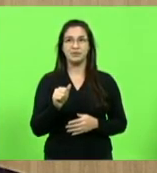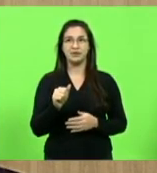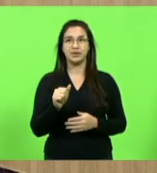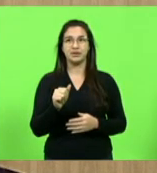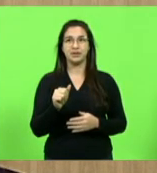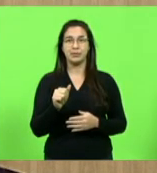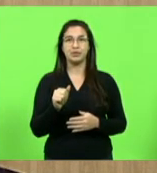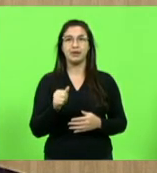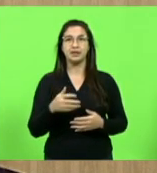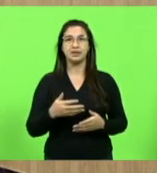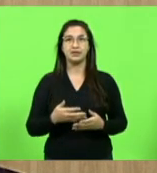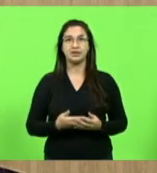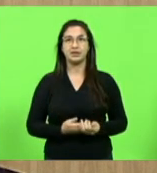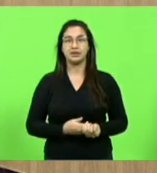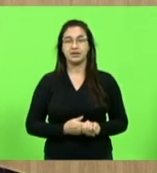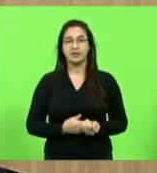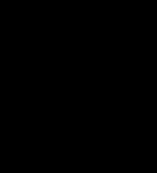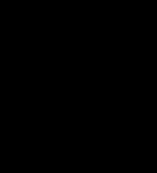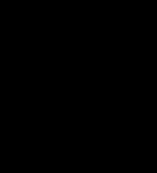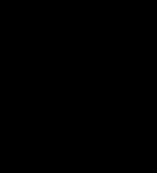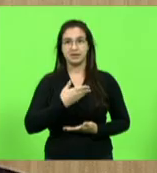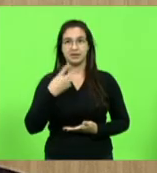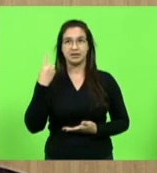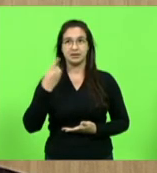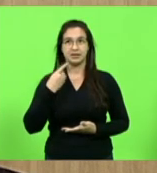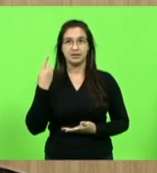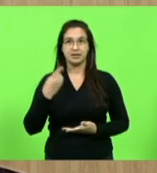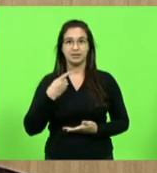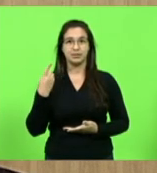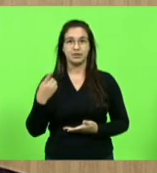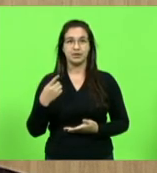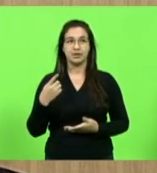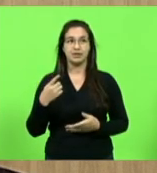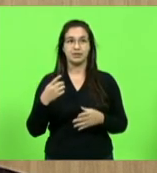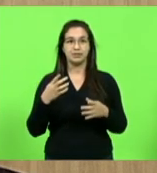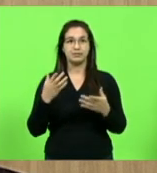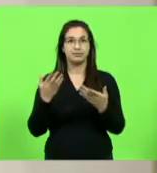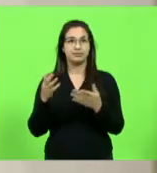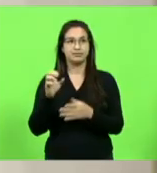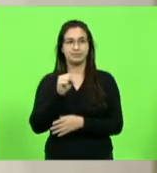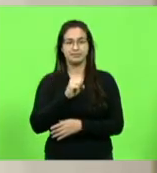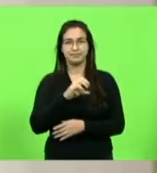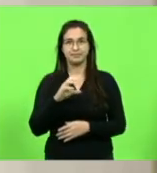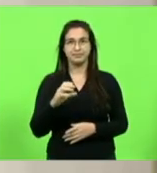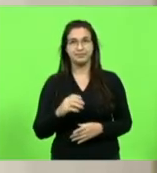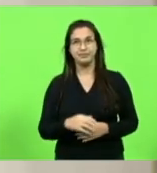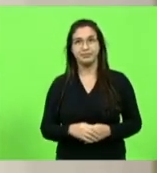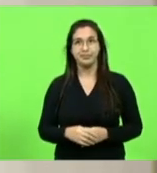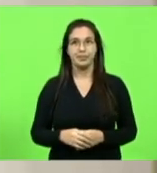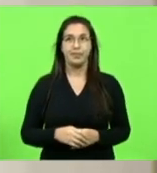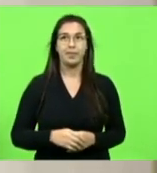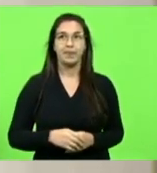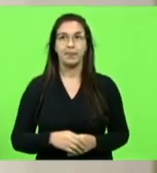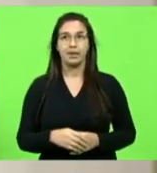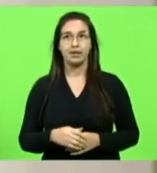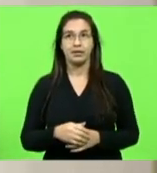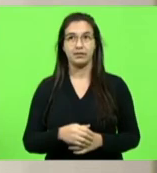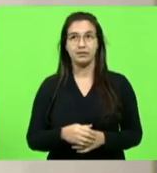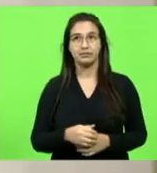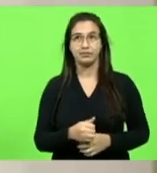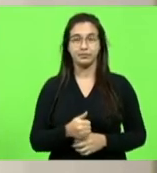Está animado hoje. Bom dia, colegas deputados. Catarinenses, ata da 42ª